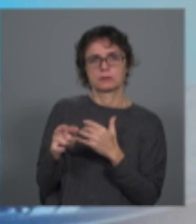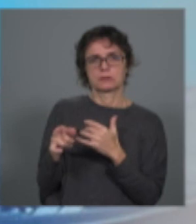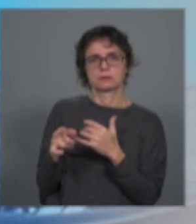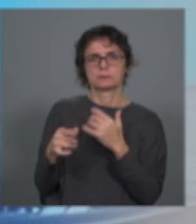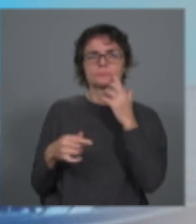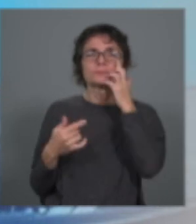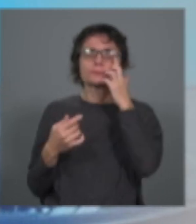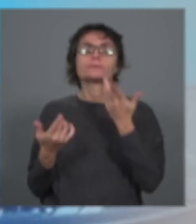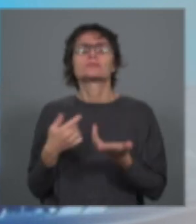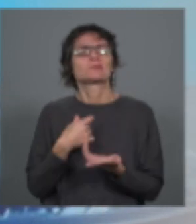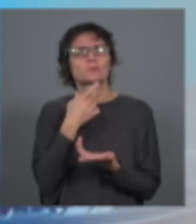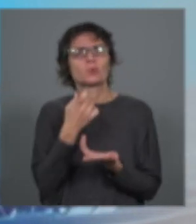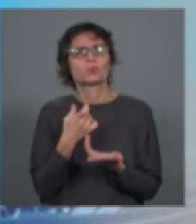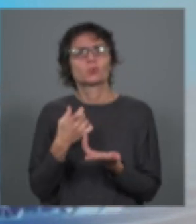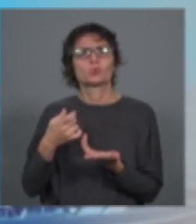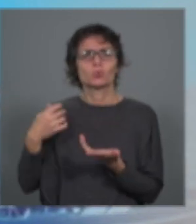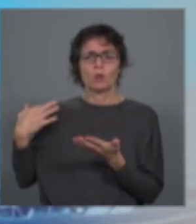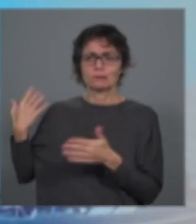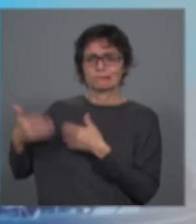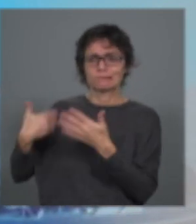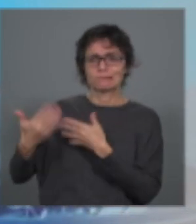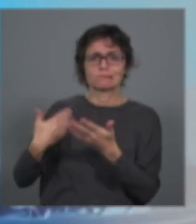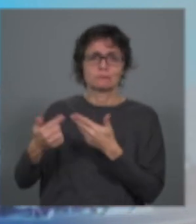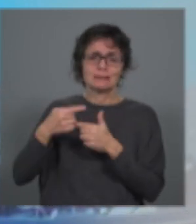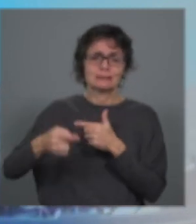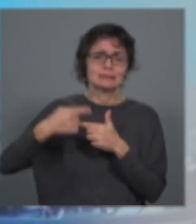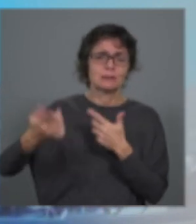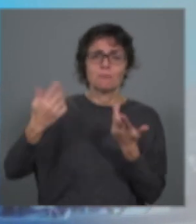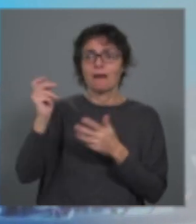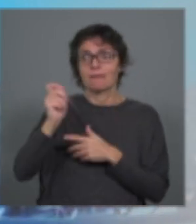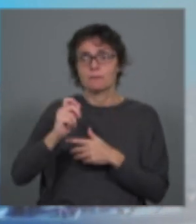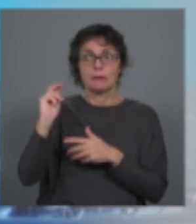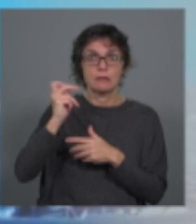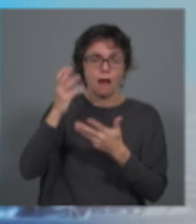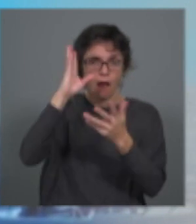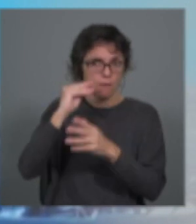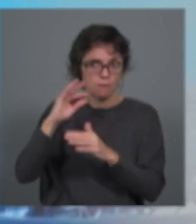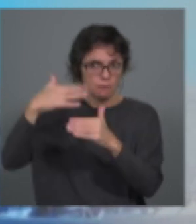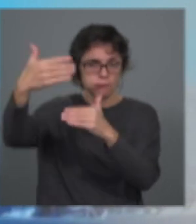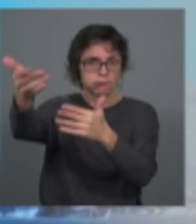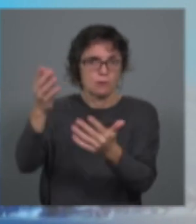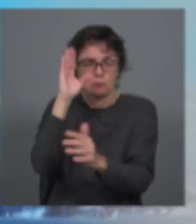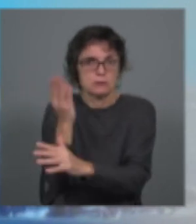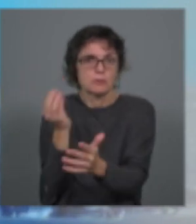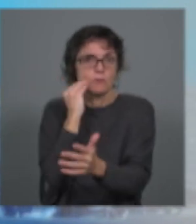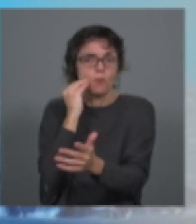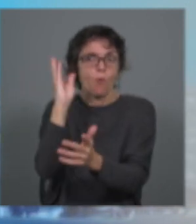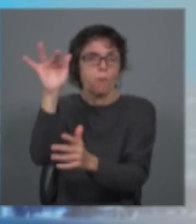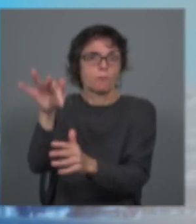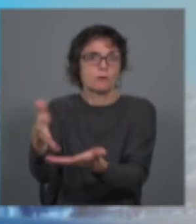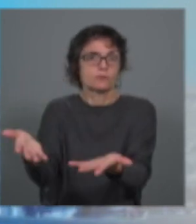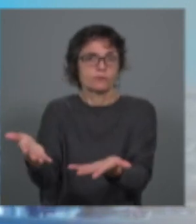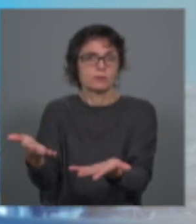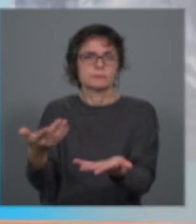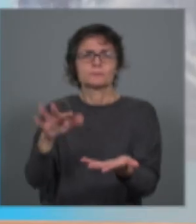ser, lá está, semanas, meses ou até anos, para voltarmos a um ritmo normal? Para as